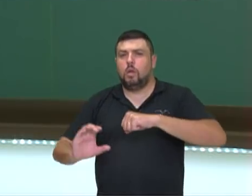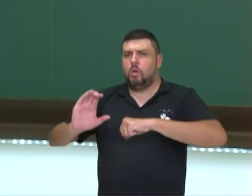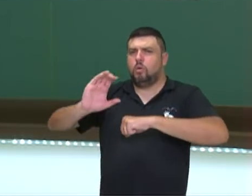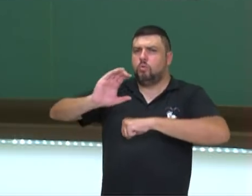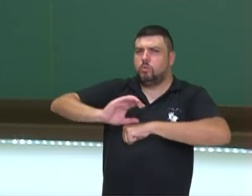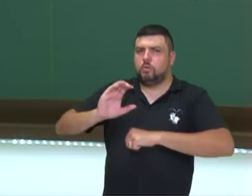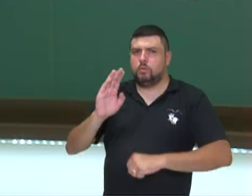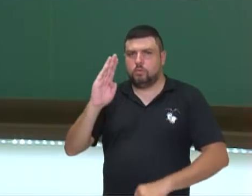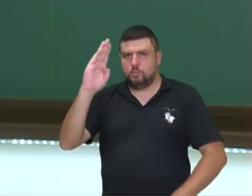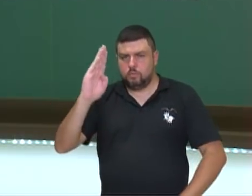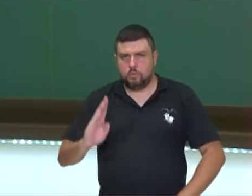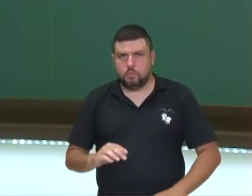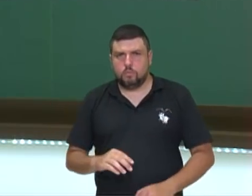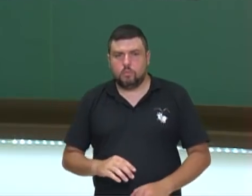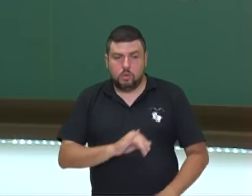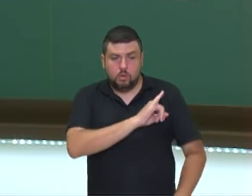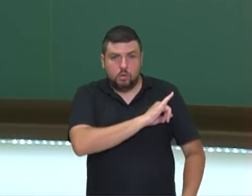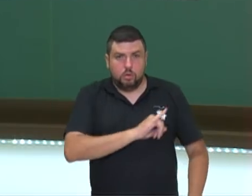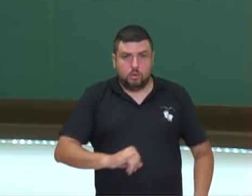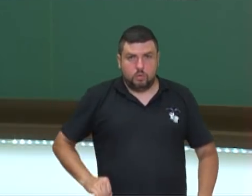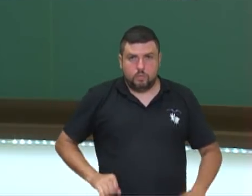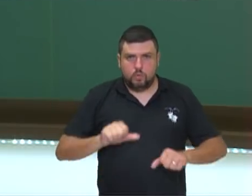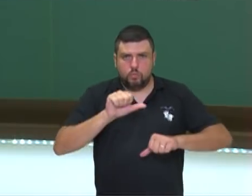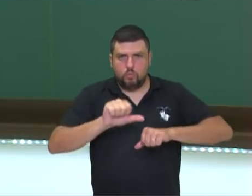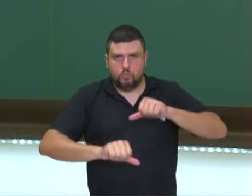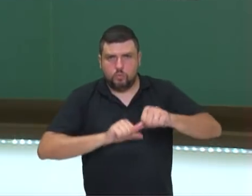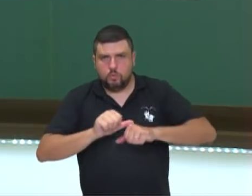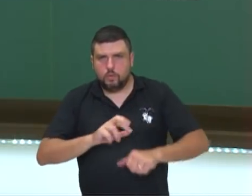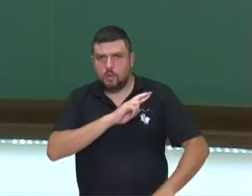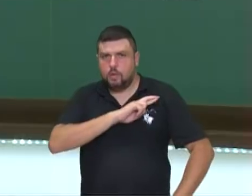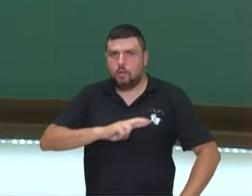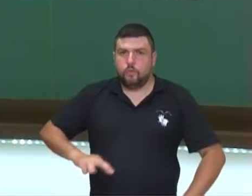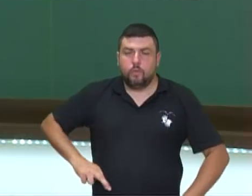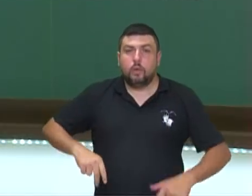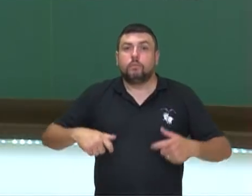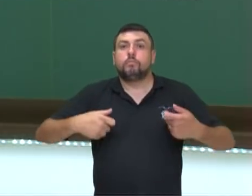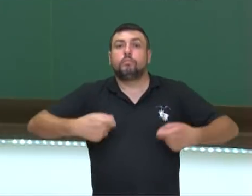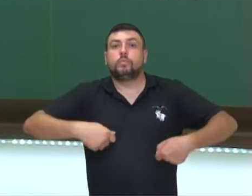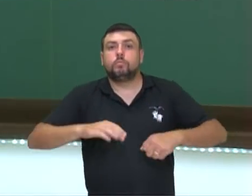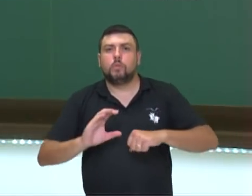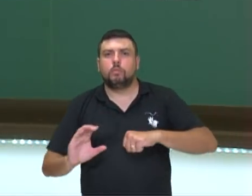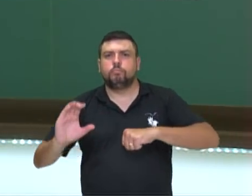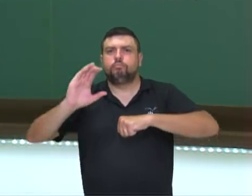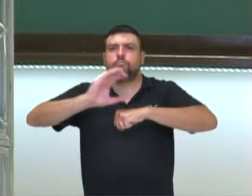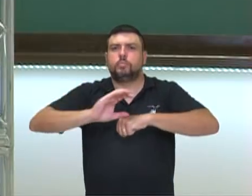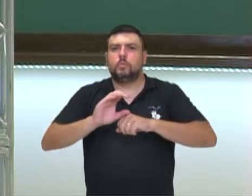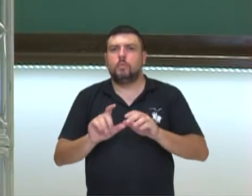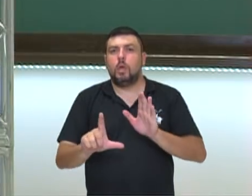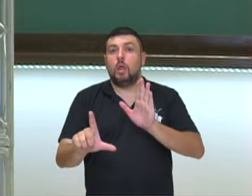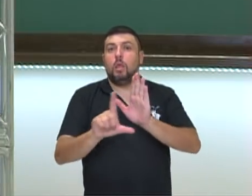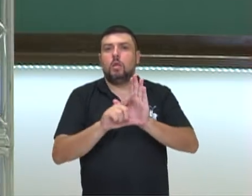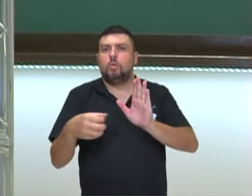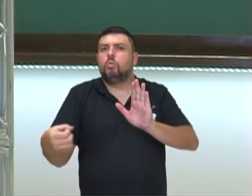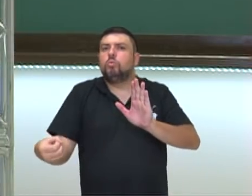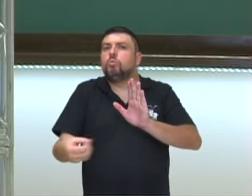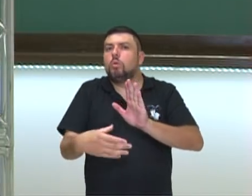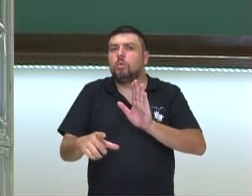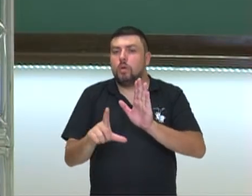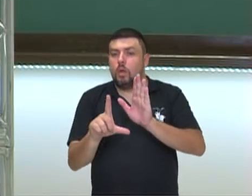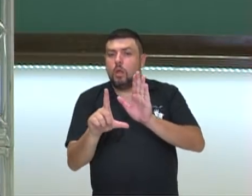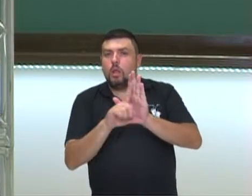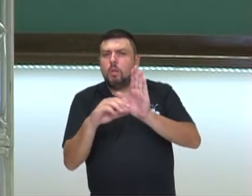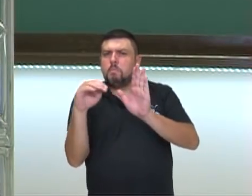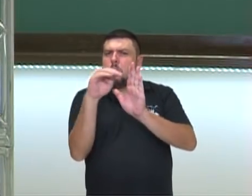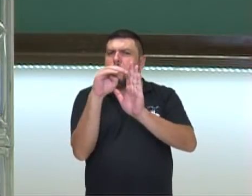que mudamos de império para república, necessário uma nova Constituição. Então, um novo conjunto de leis